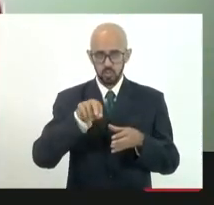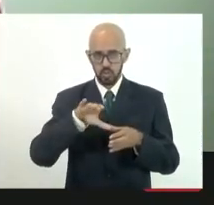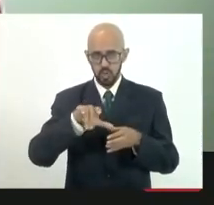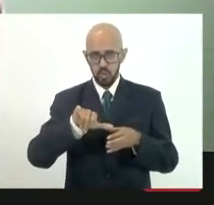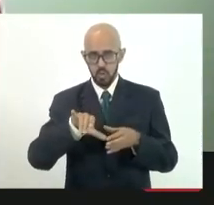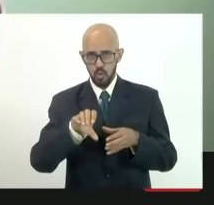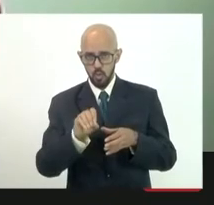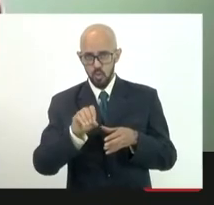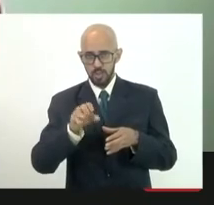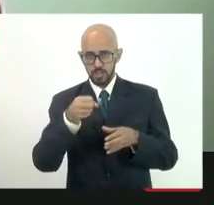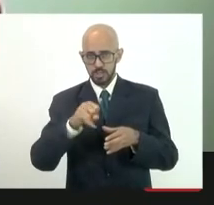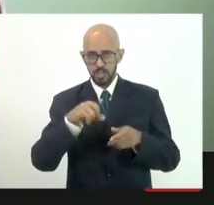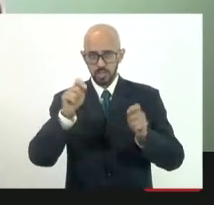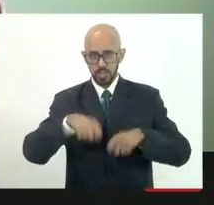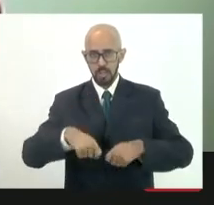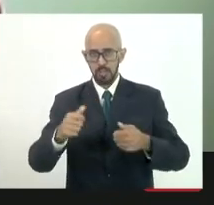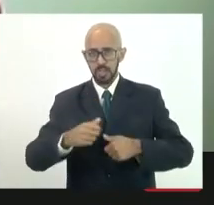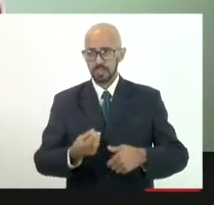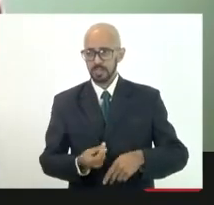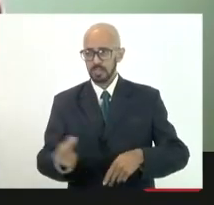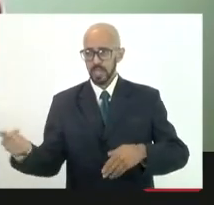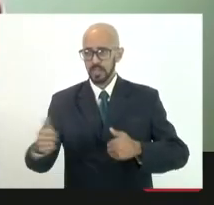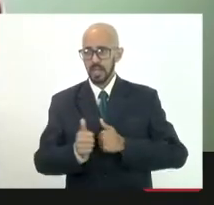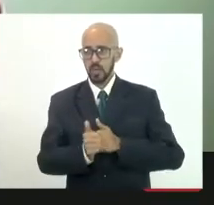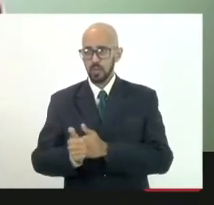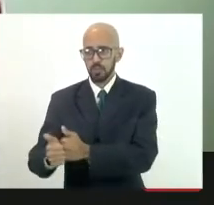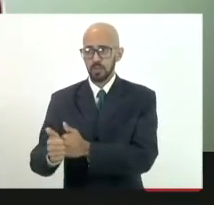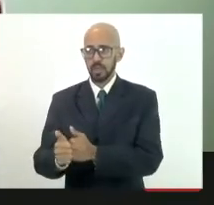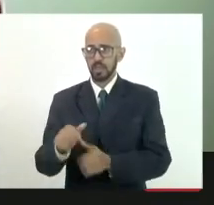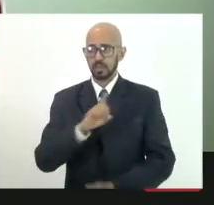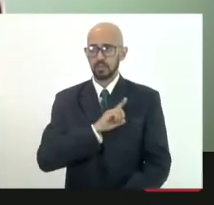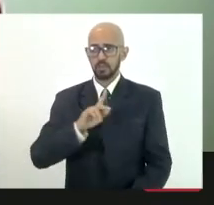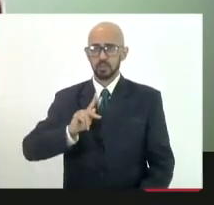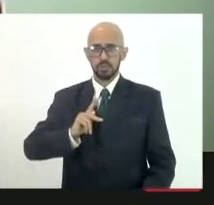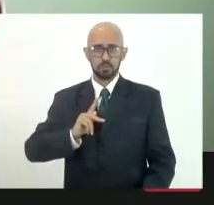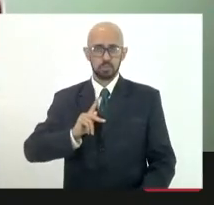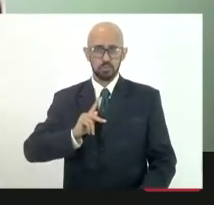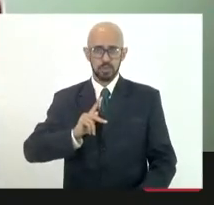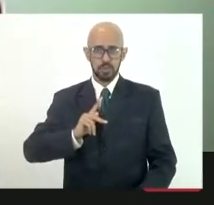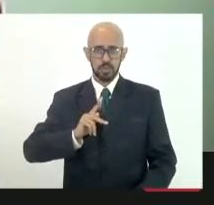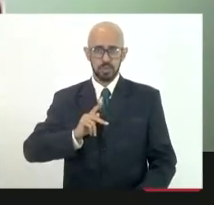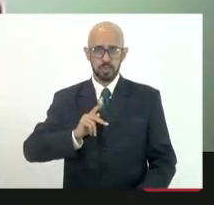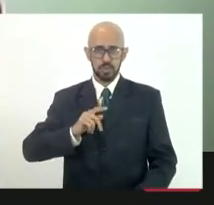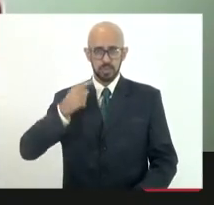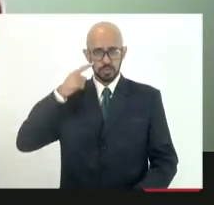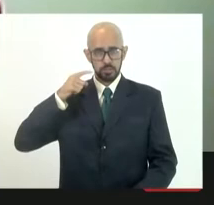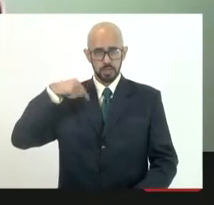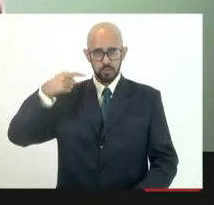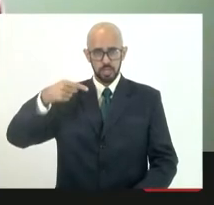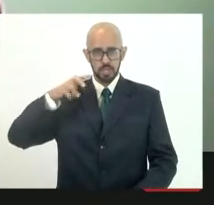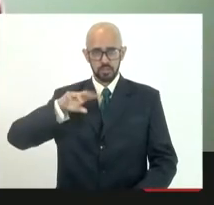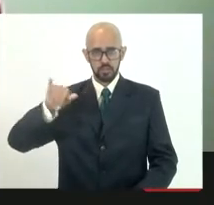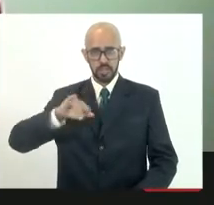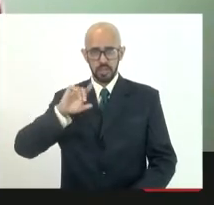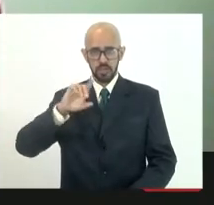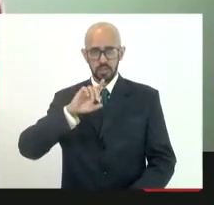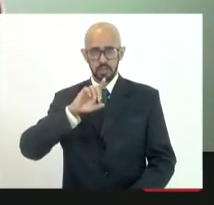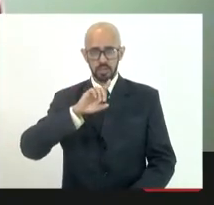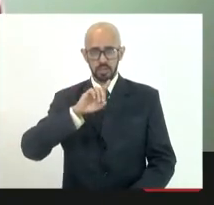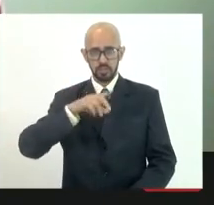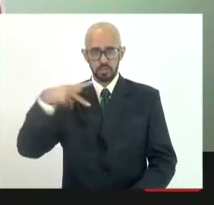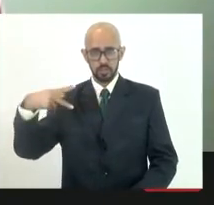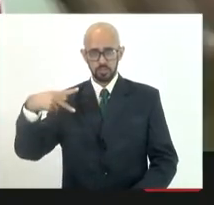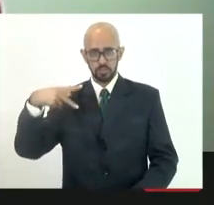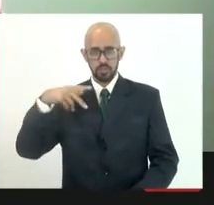desse núcleo acompanhado, encaminhado à defensoria. Semana que vem nós vamos estar recebendo a defensoria, encaminhar